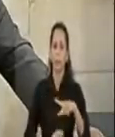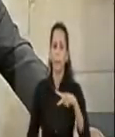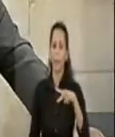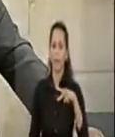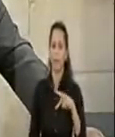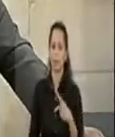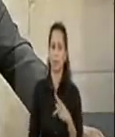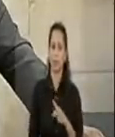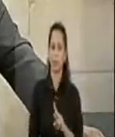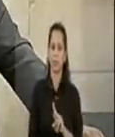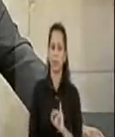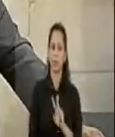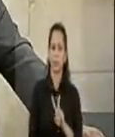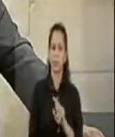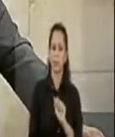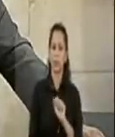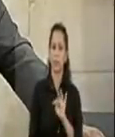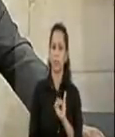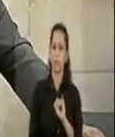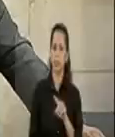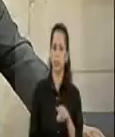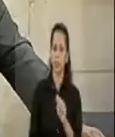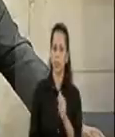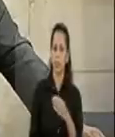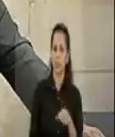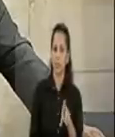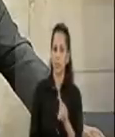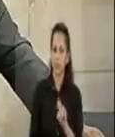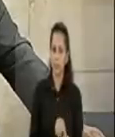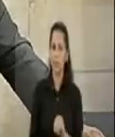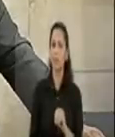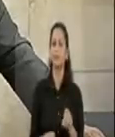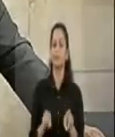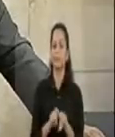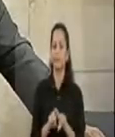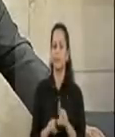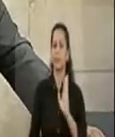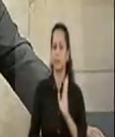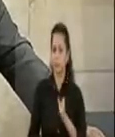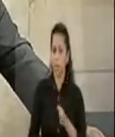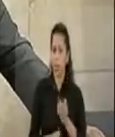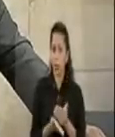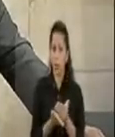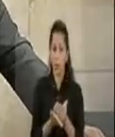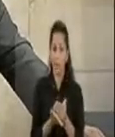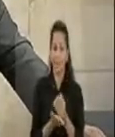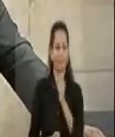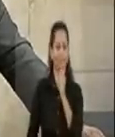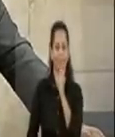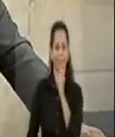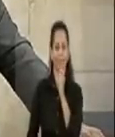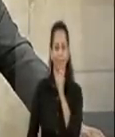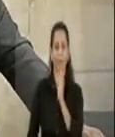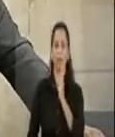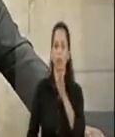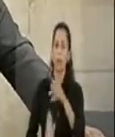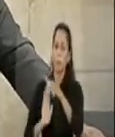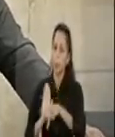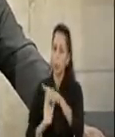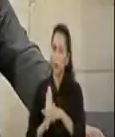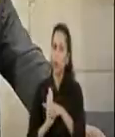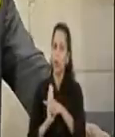campanha eleitoral, ele ainda não aconteceu. Foram aprovados alguns projetos aqui na Câmara, mas, de fato,